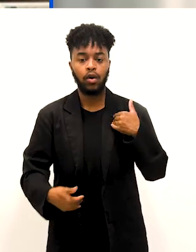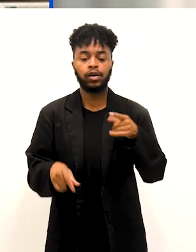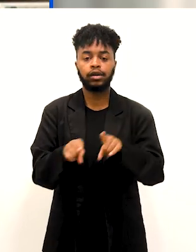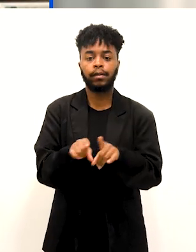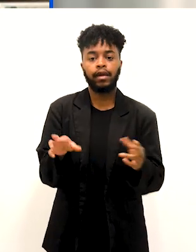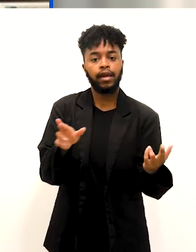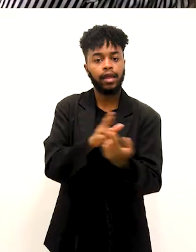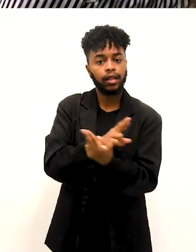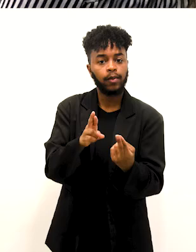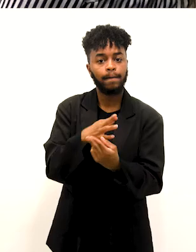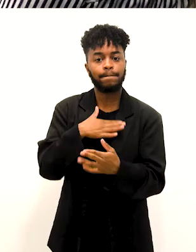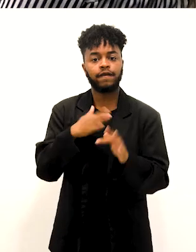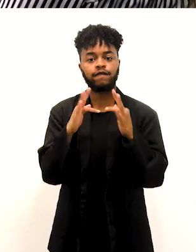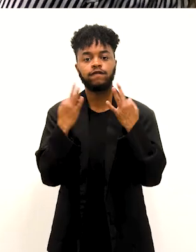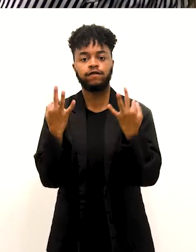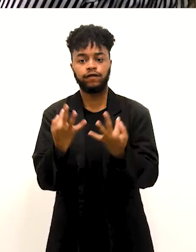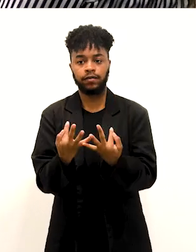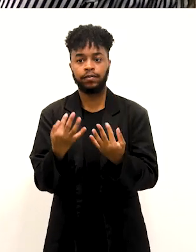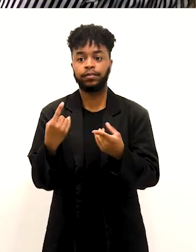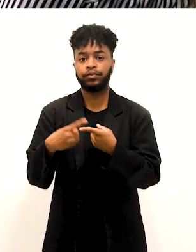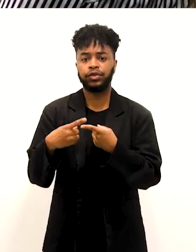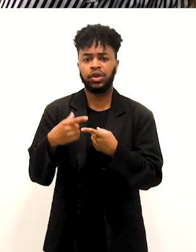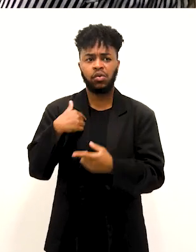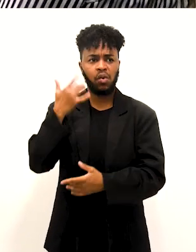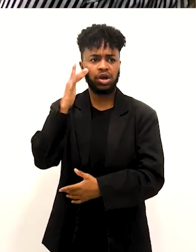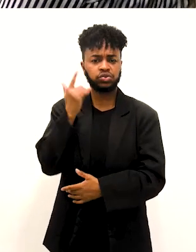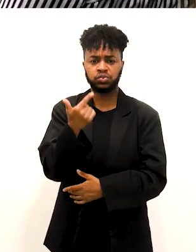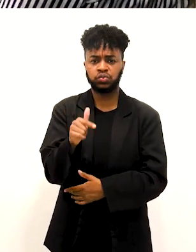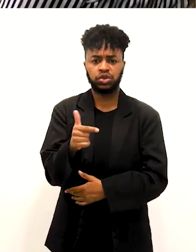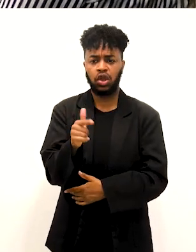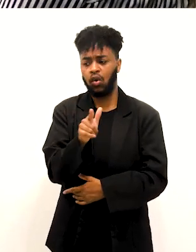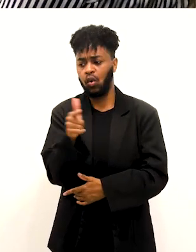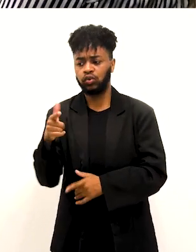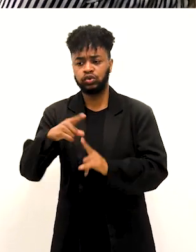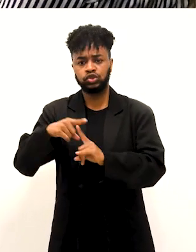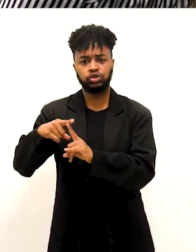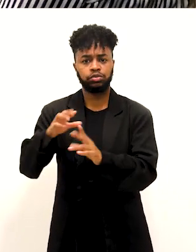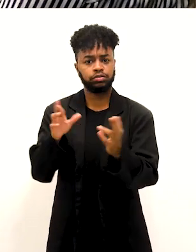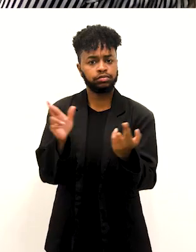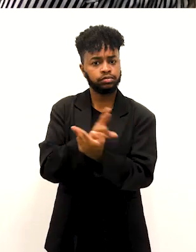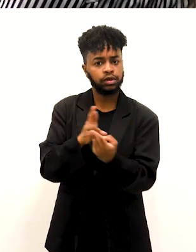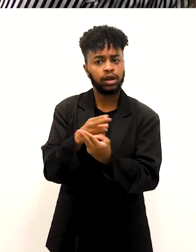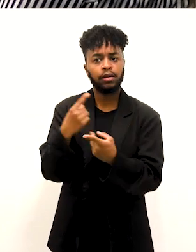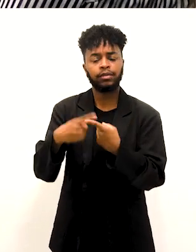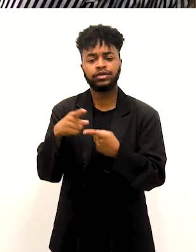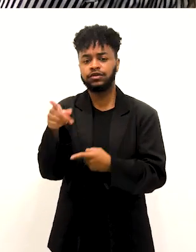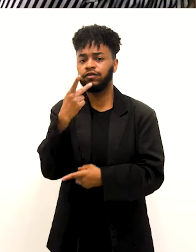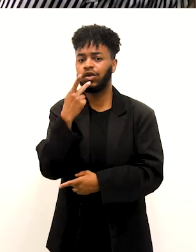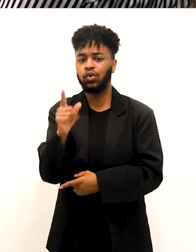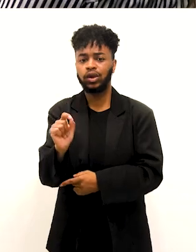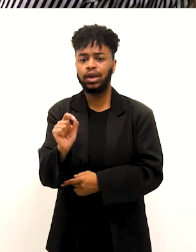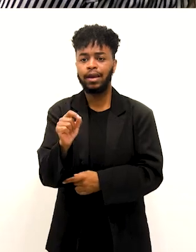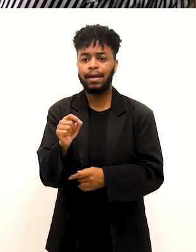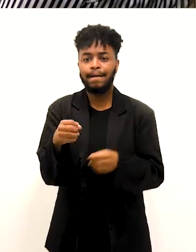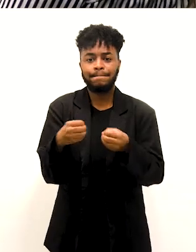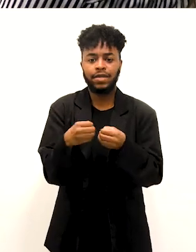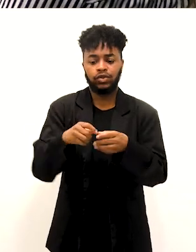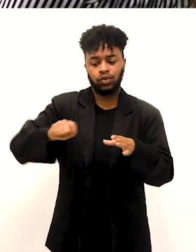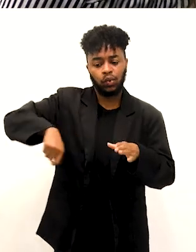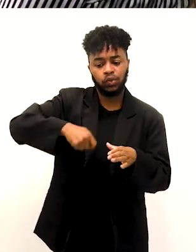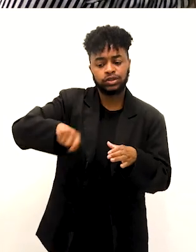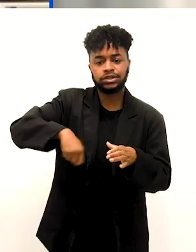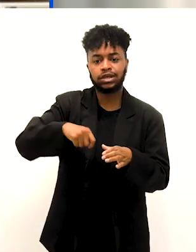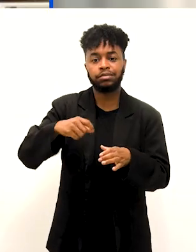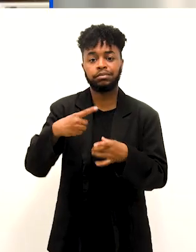com o relacionamento da minha família, que acho que não tem forma melhor de se relacionar do que normalmente se diz que é perto do fogo, né? Mas perto da cozinha.